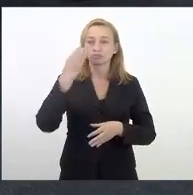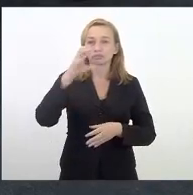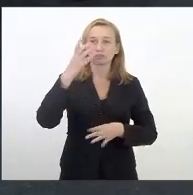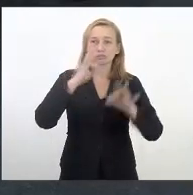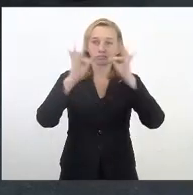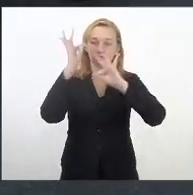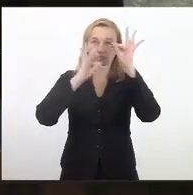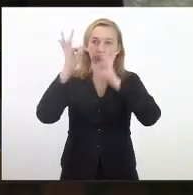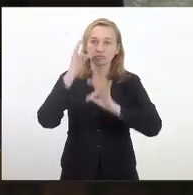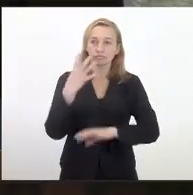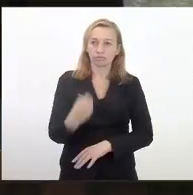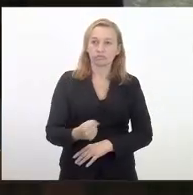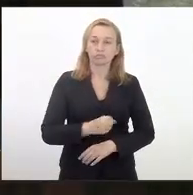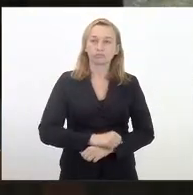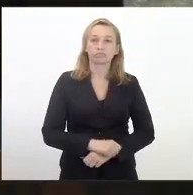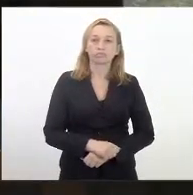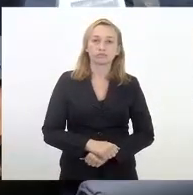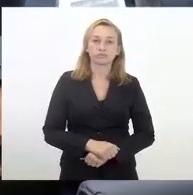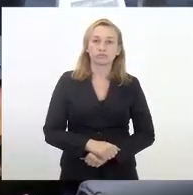favorável